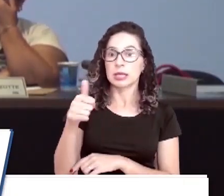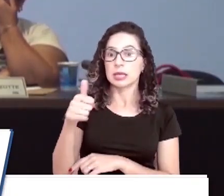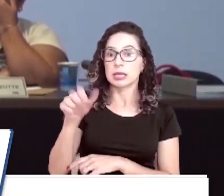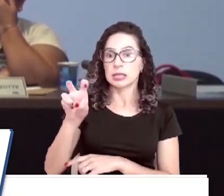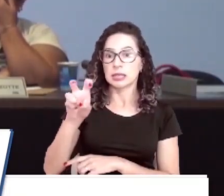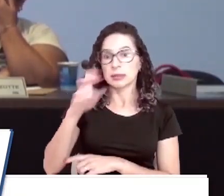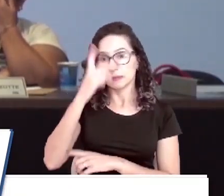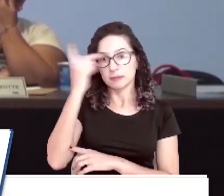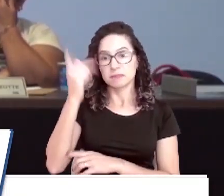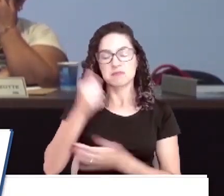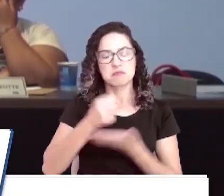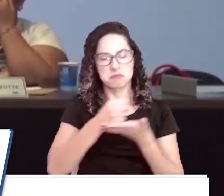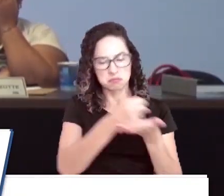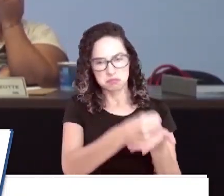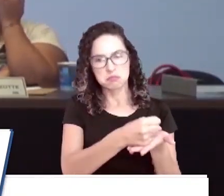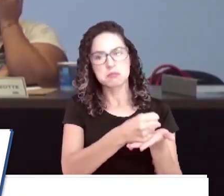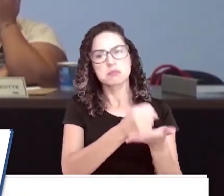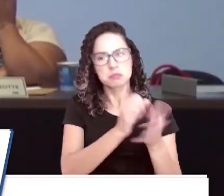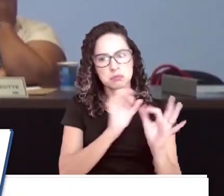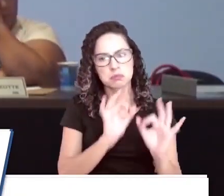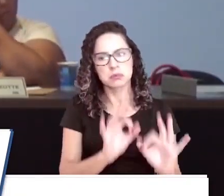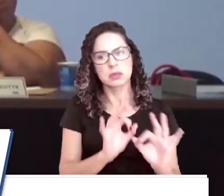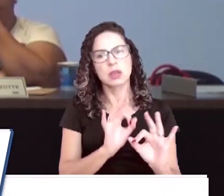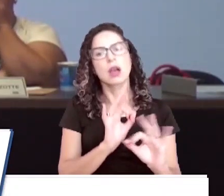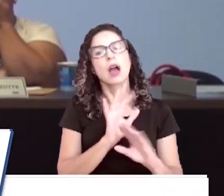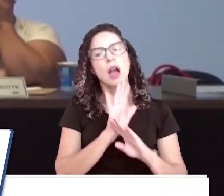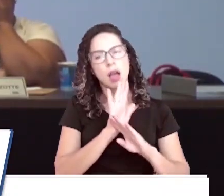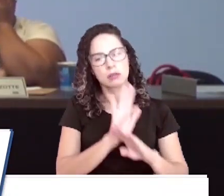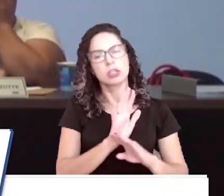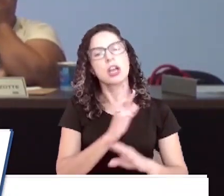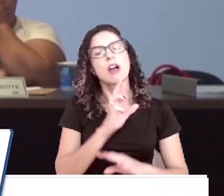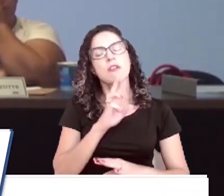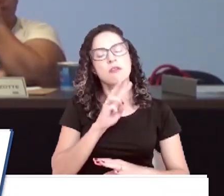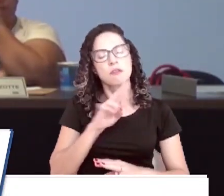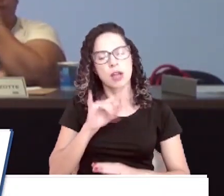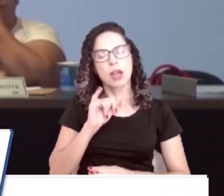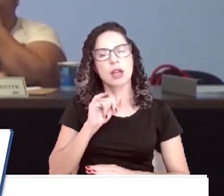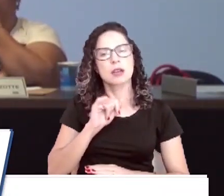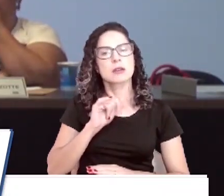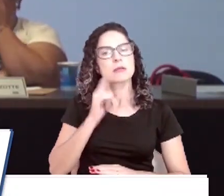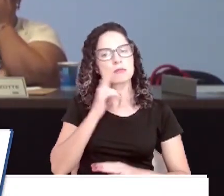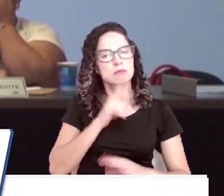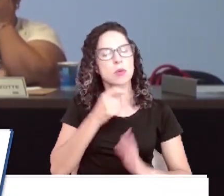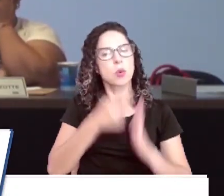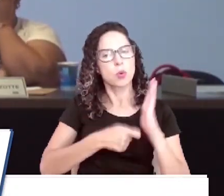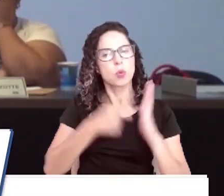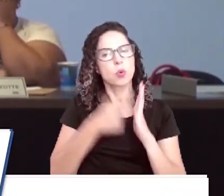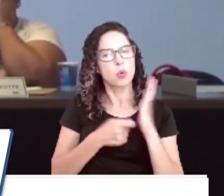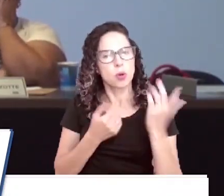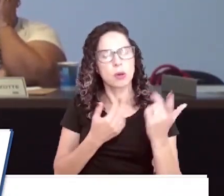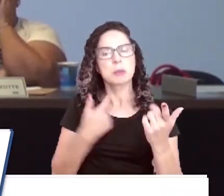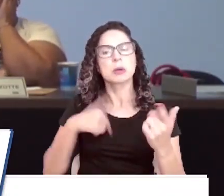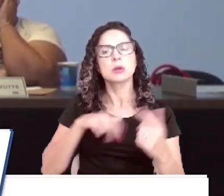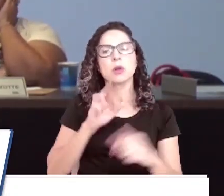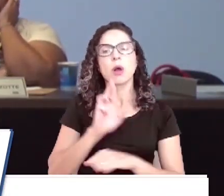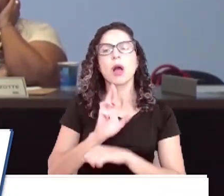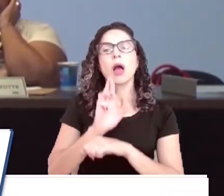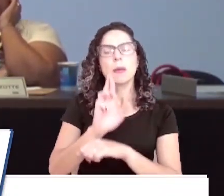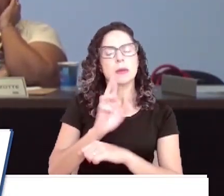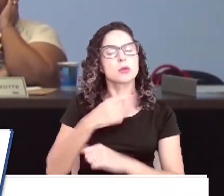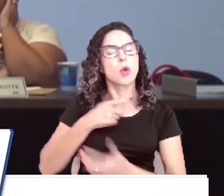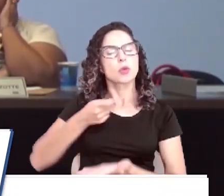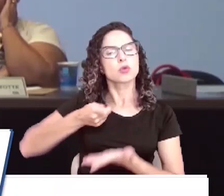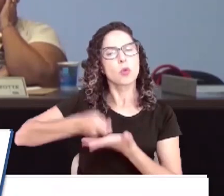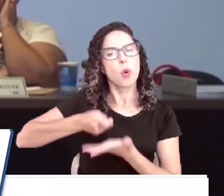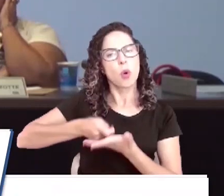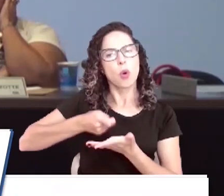aliadas aqui que nós vamos responder à altura, porque nós somos representantes, nós exigimos que nós